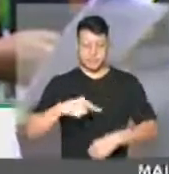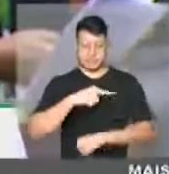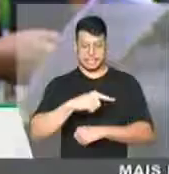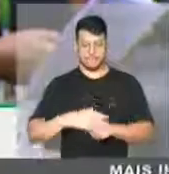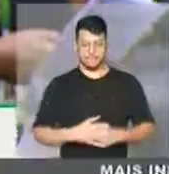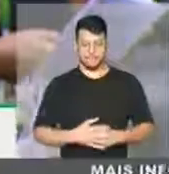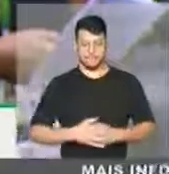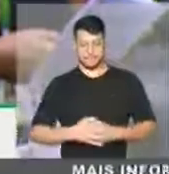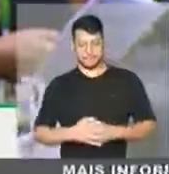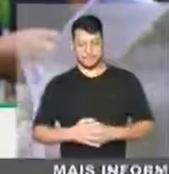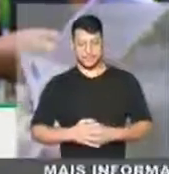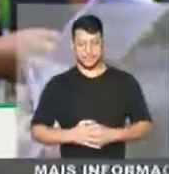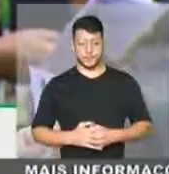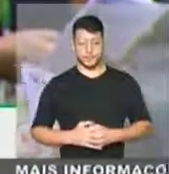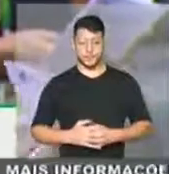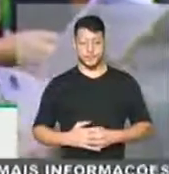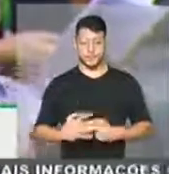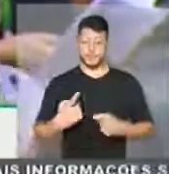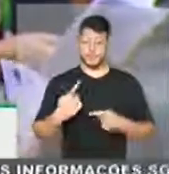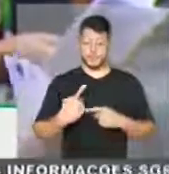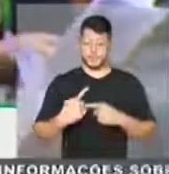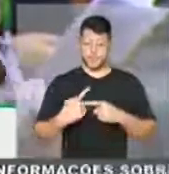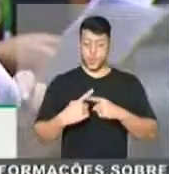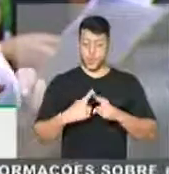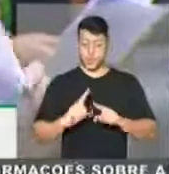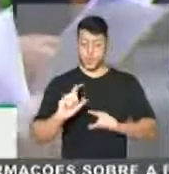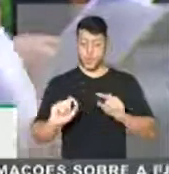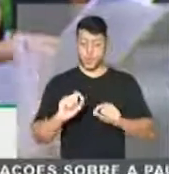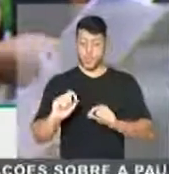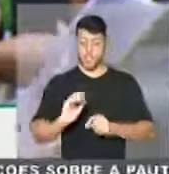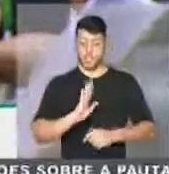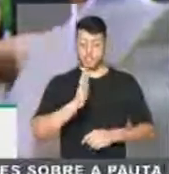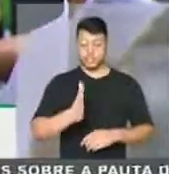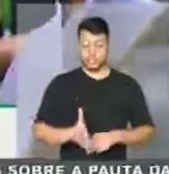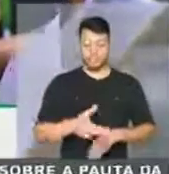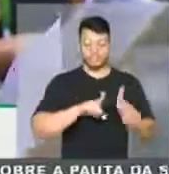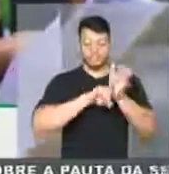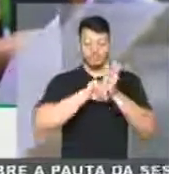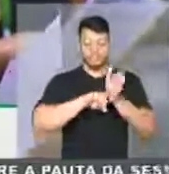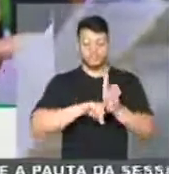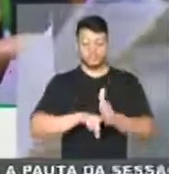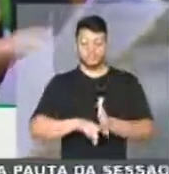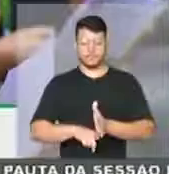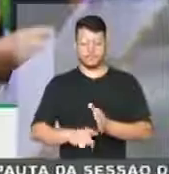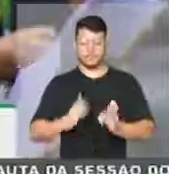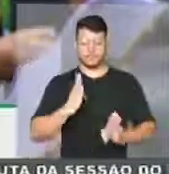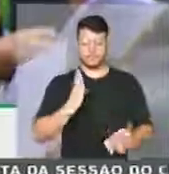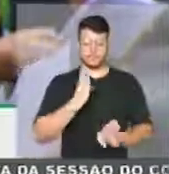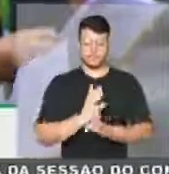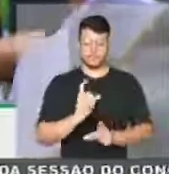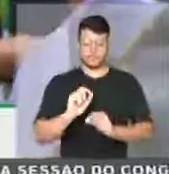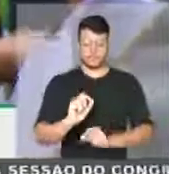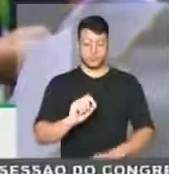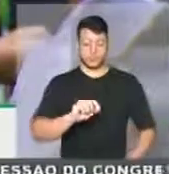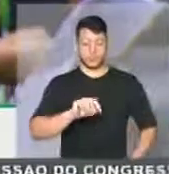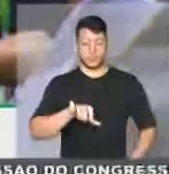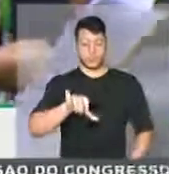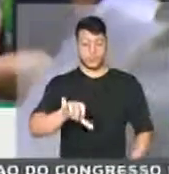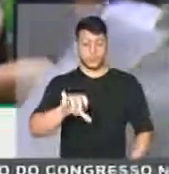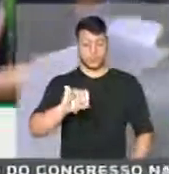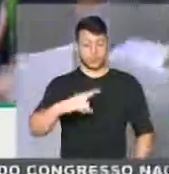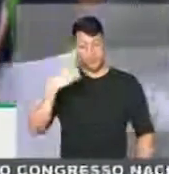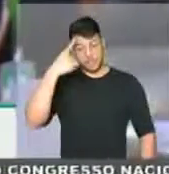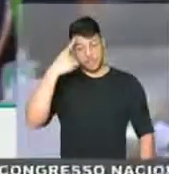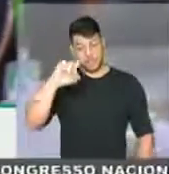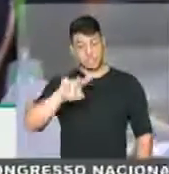Pará, por ter feito uma vistoria e determinado um prazo de 90 dias para que a